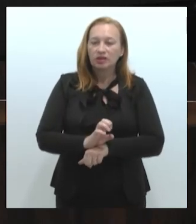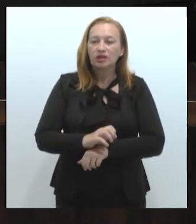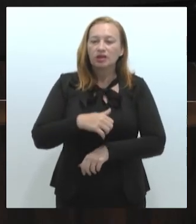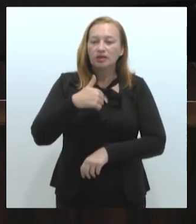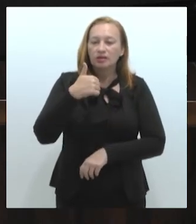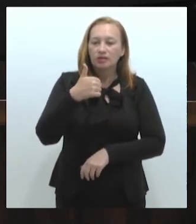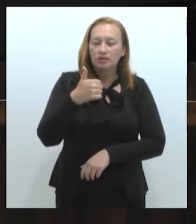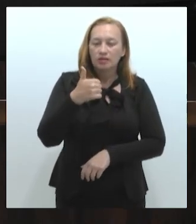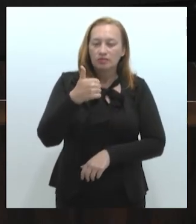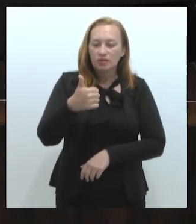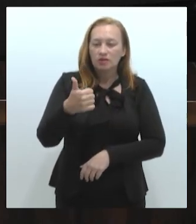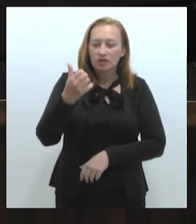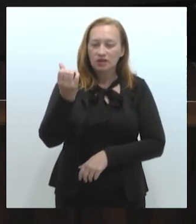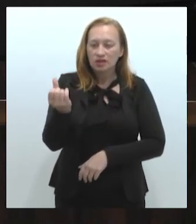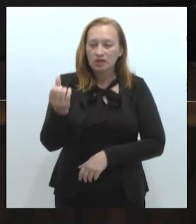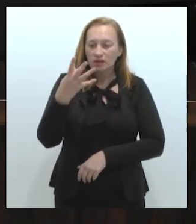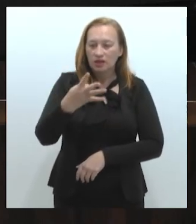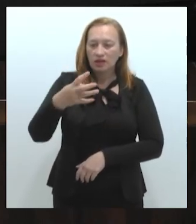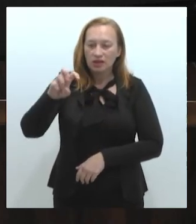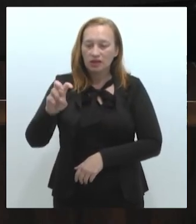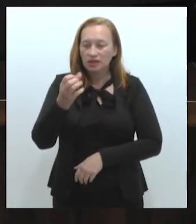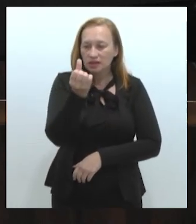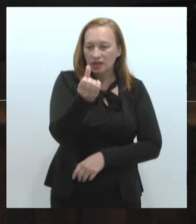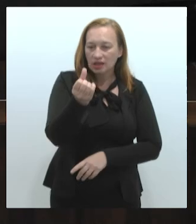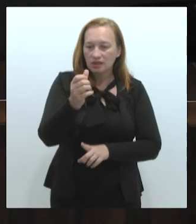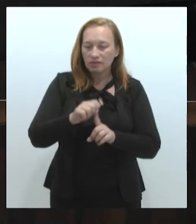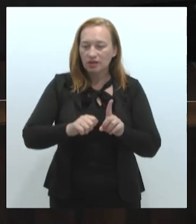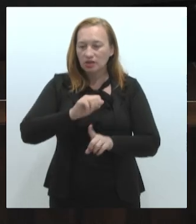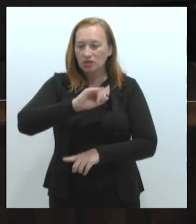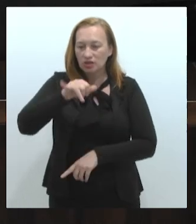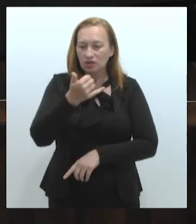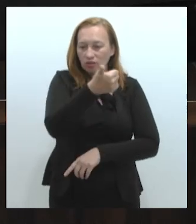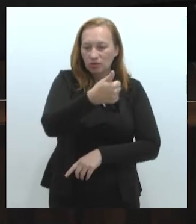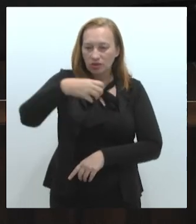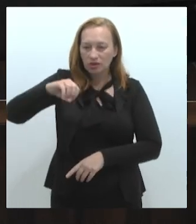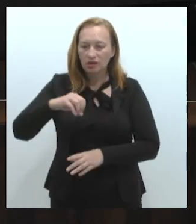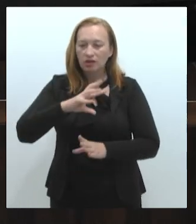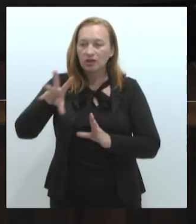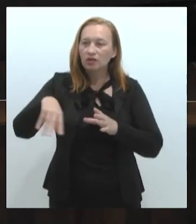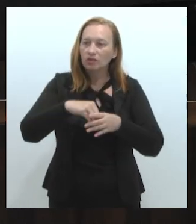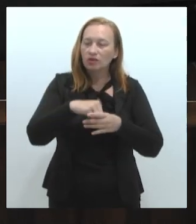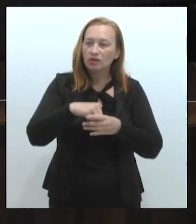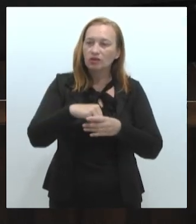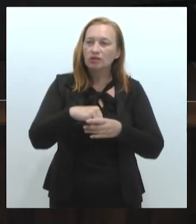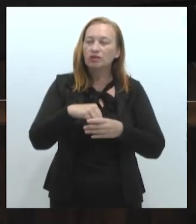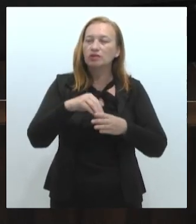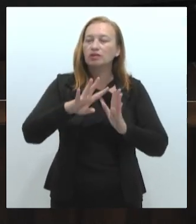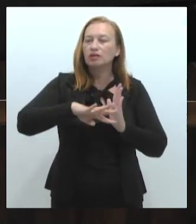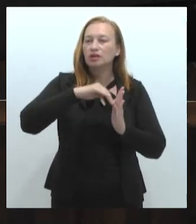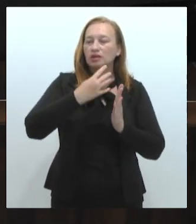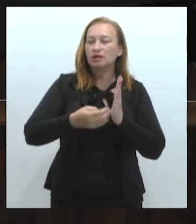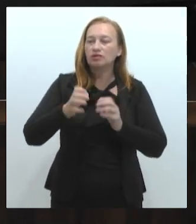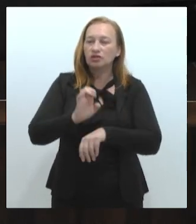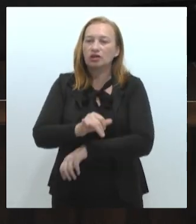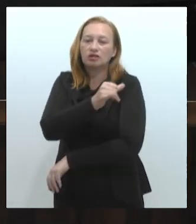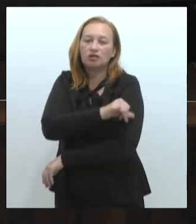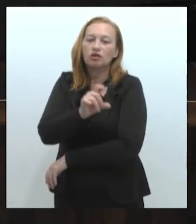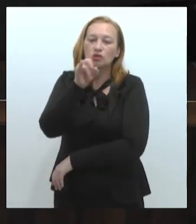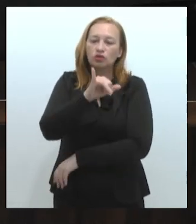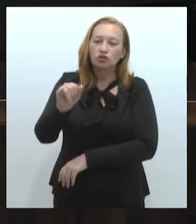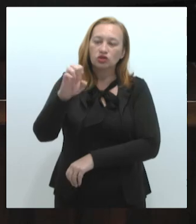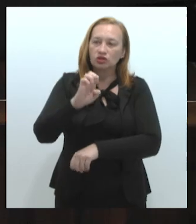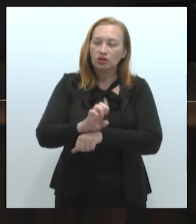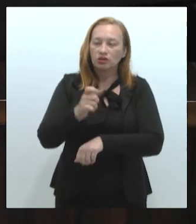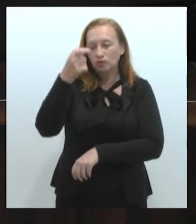5.645 de 6 de janeiro de 2010, para incluir no calendário do Estado do Rio de Janeiro o Dia Estadual